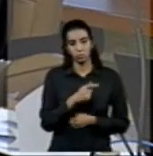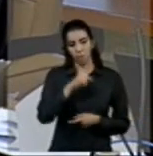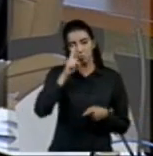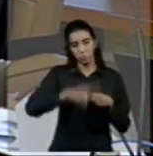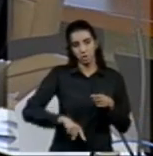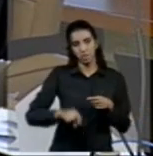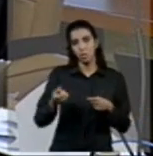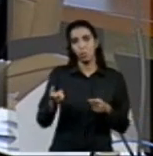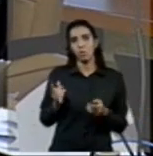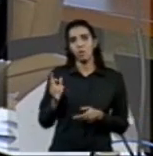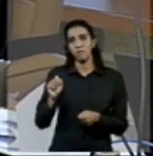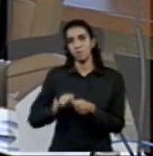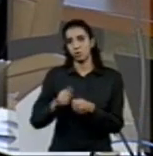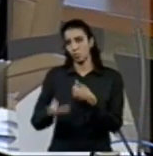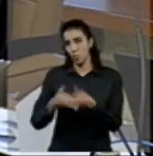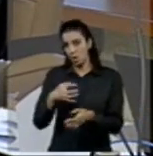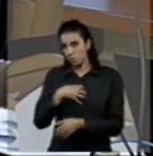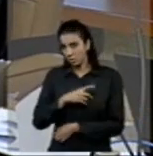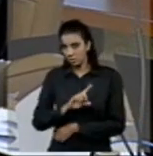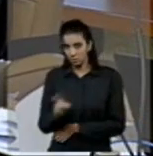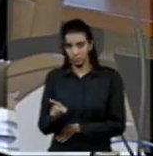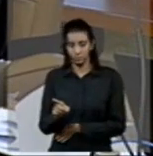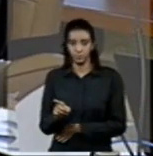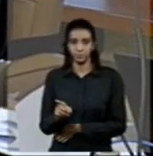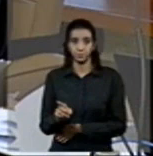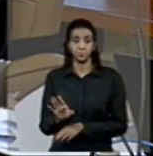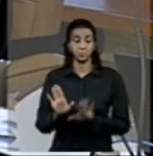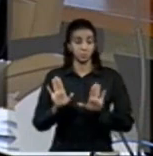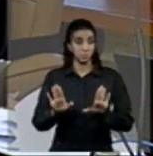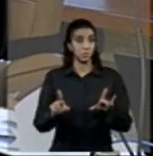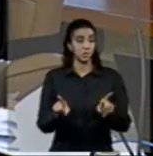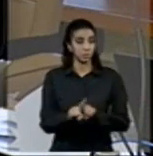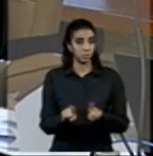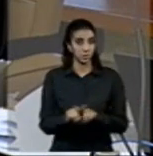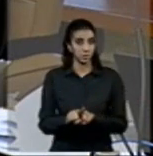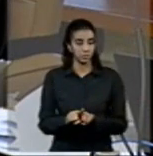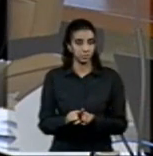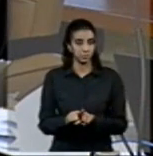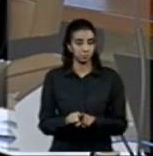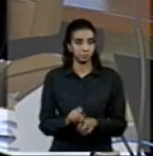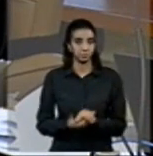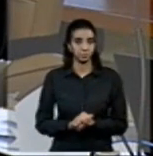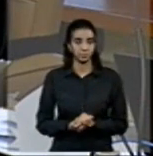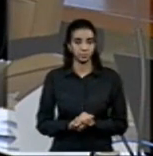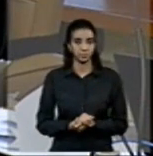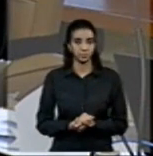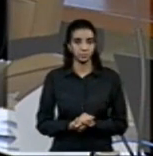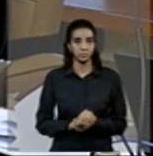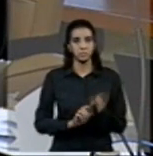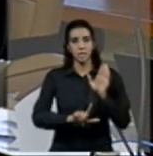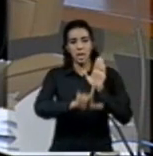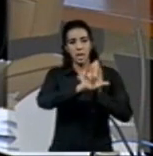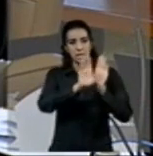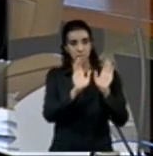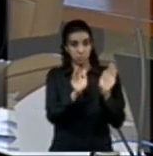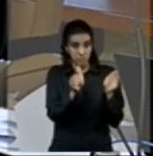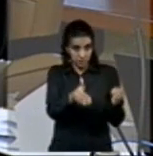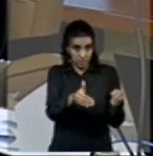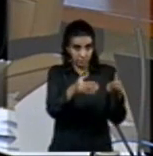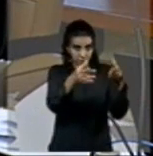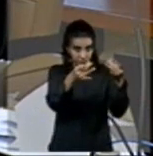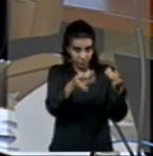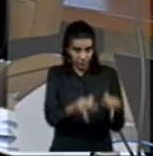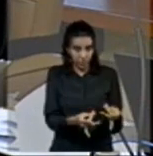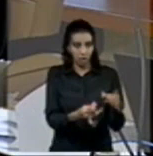a citação. E explicito ainda mais, inexistindo lei específica a autorizar